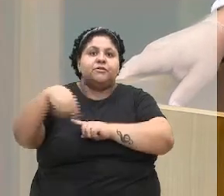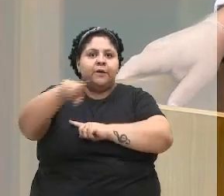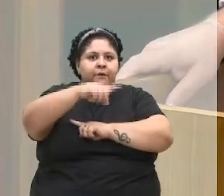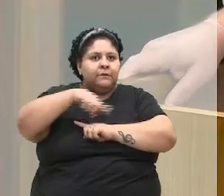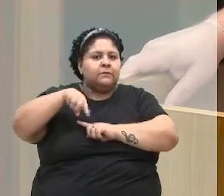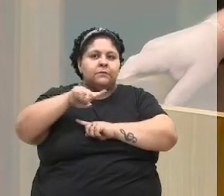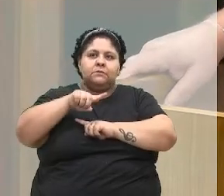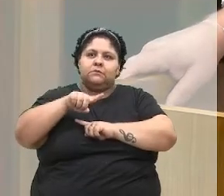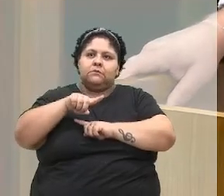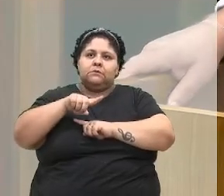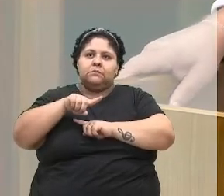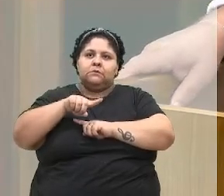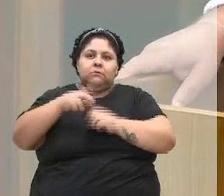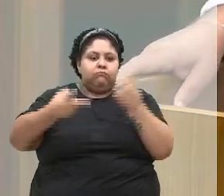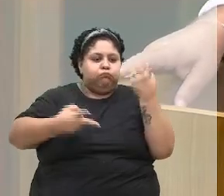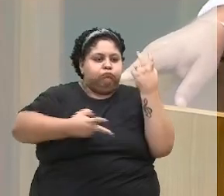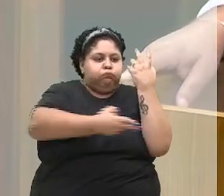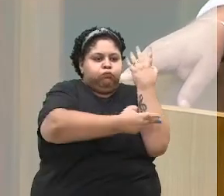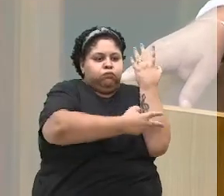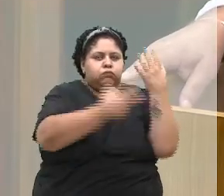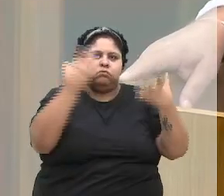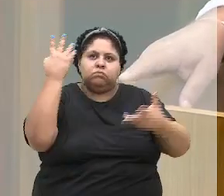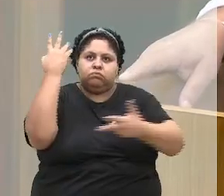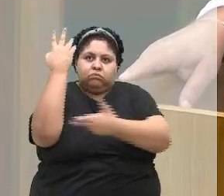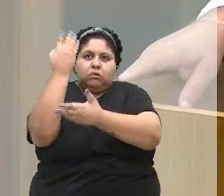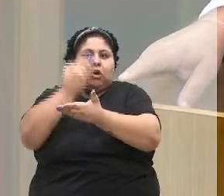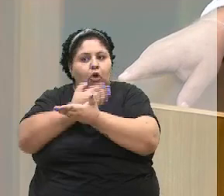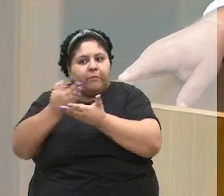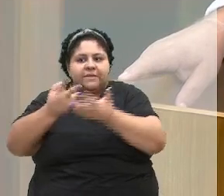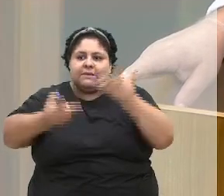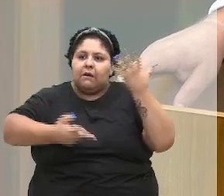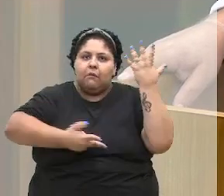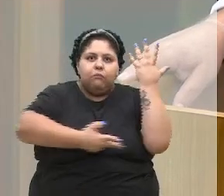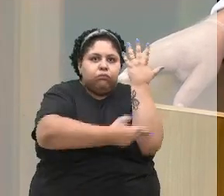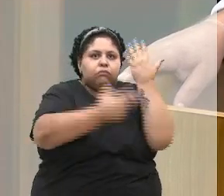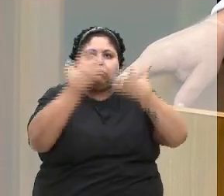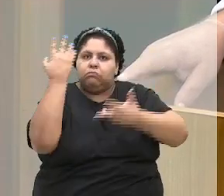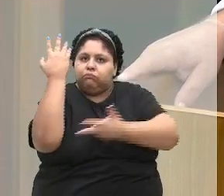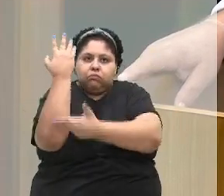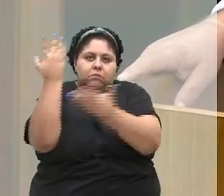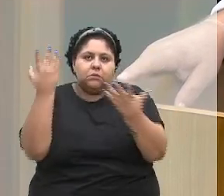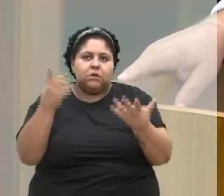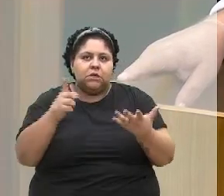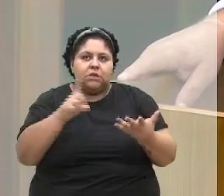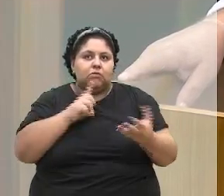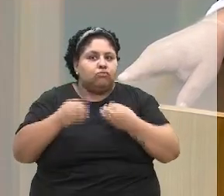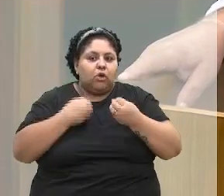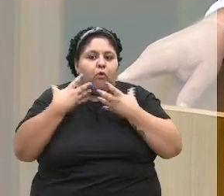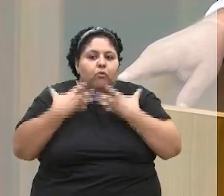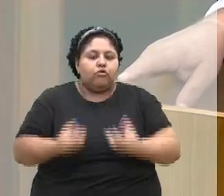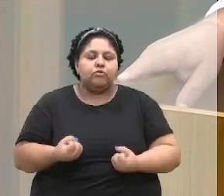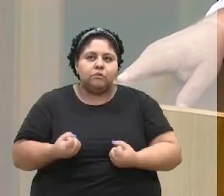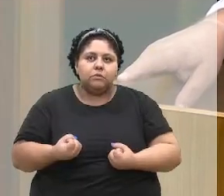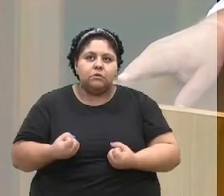apelar para umas foices. Então vamos começar a roçar, né? Porque não dá para deixar assim. As pessoas precisam andar